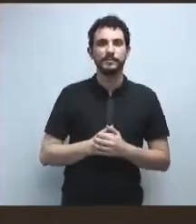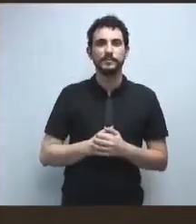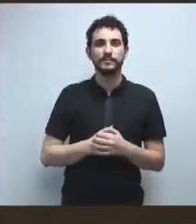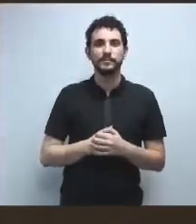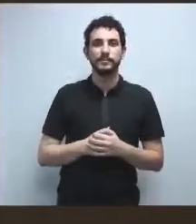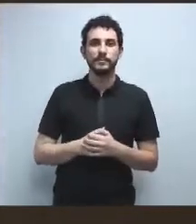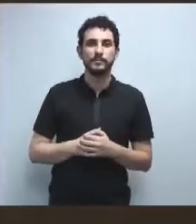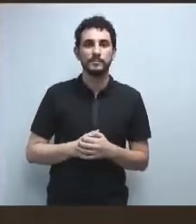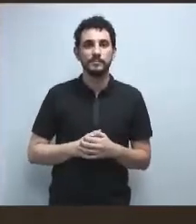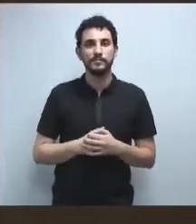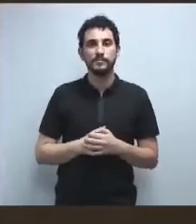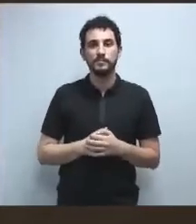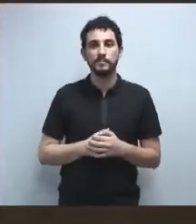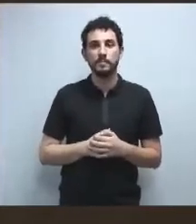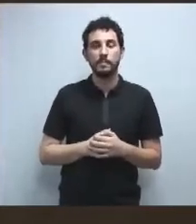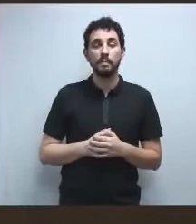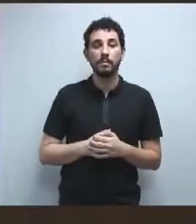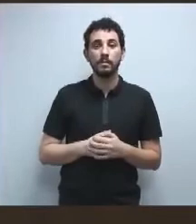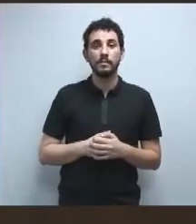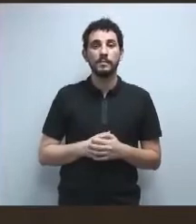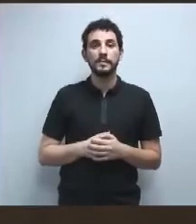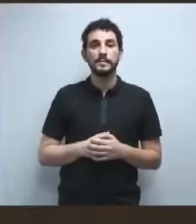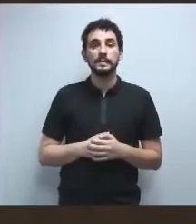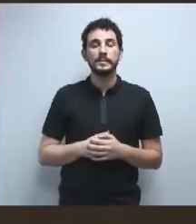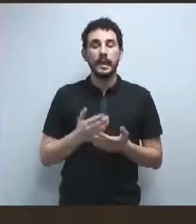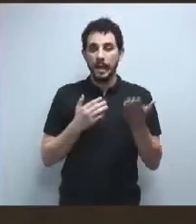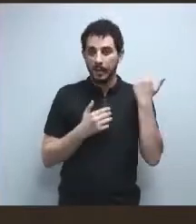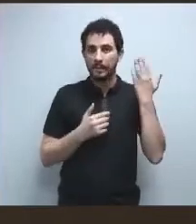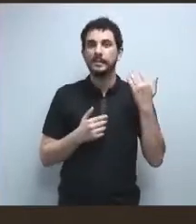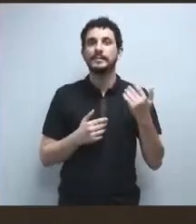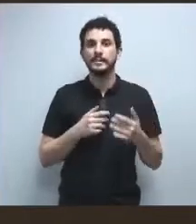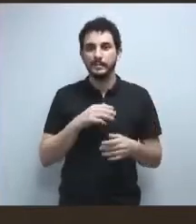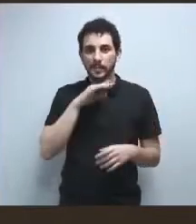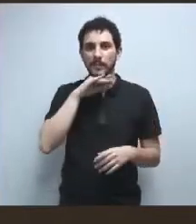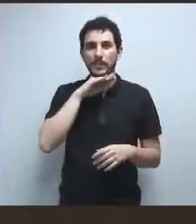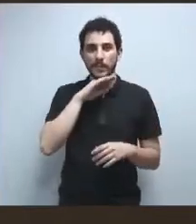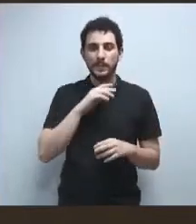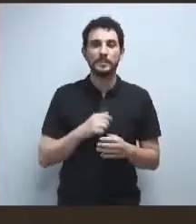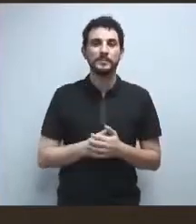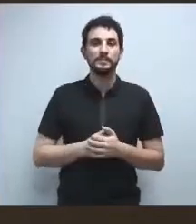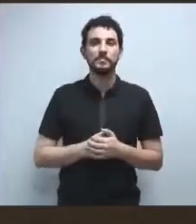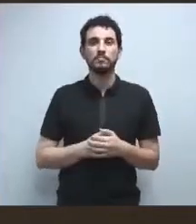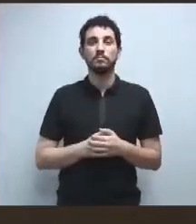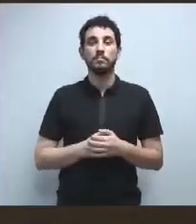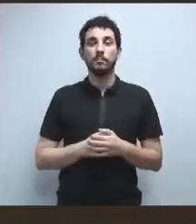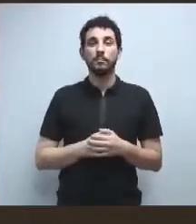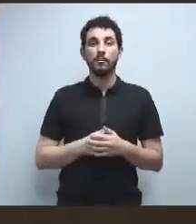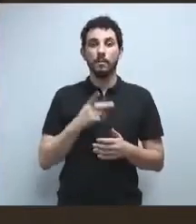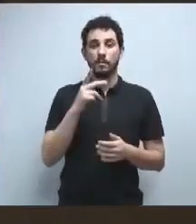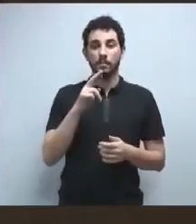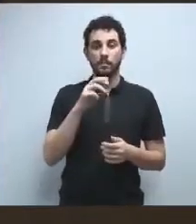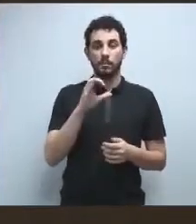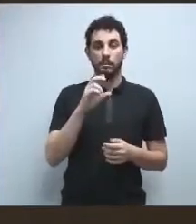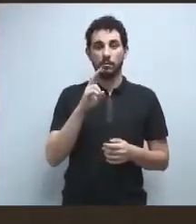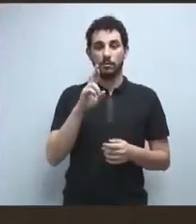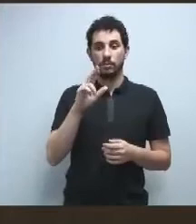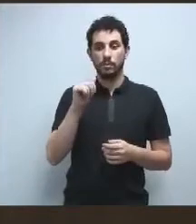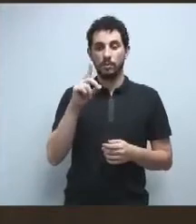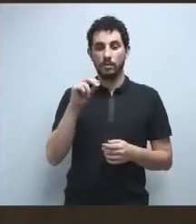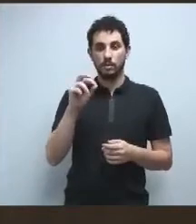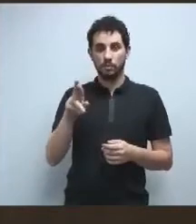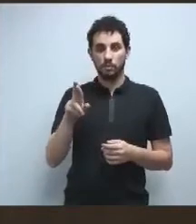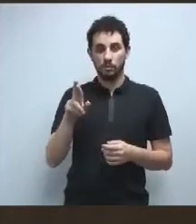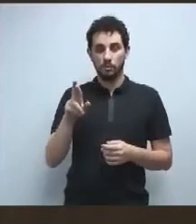assim que as coisas funcionar o procurador geral de justiça não despachava com o